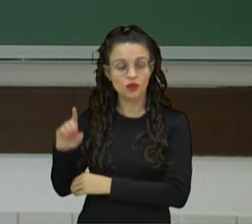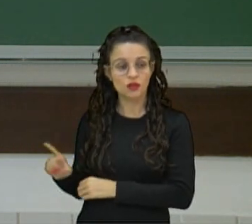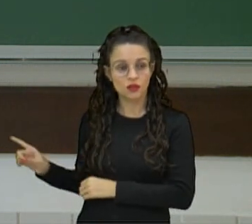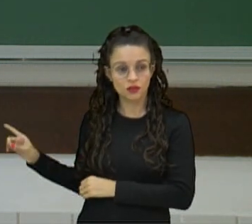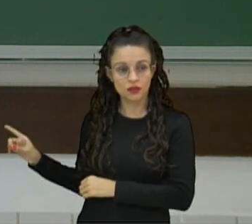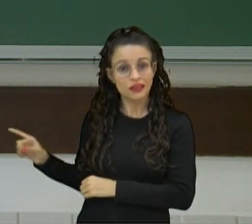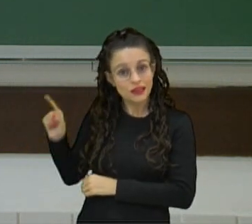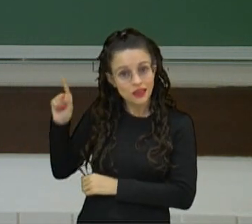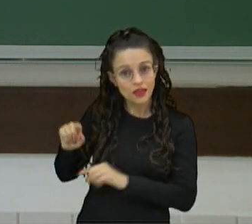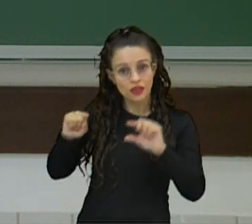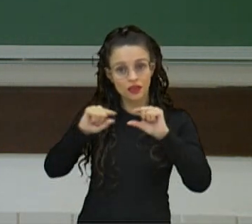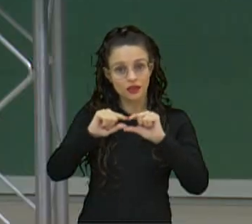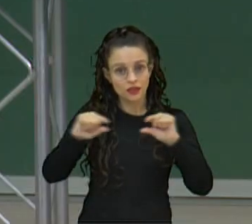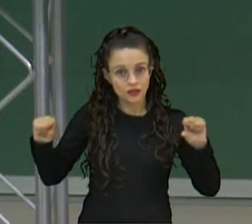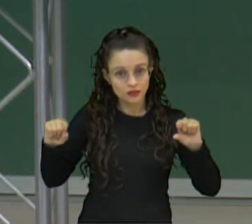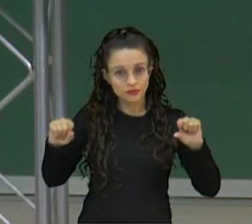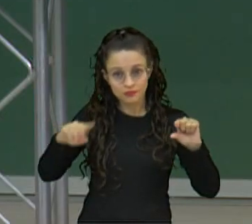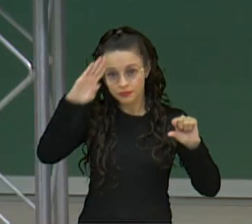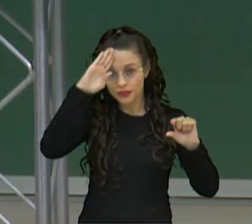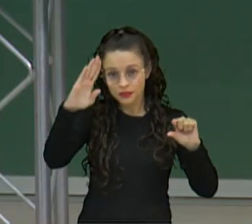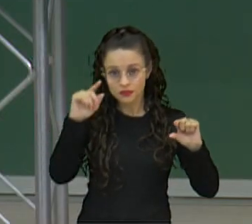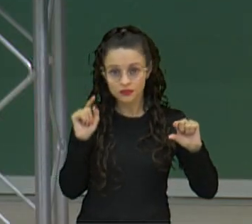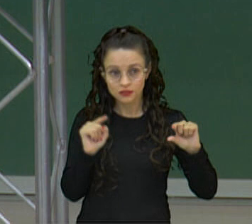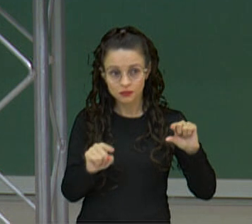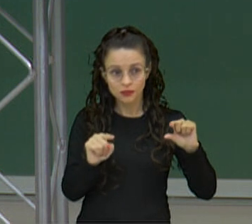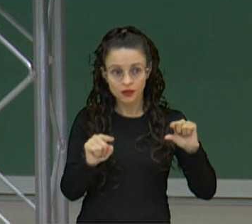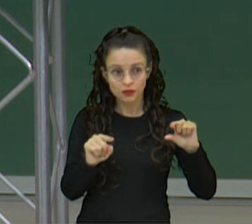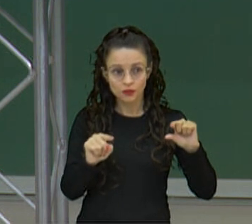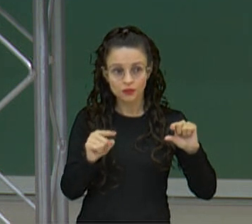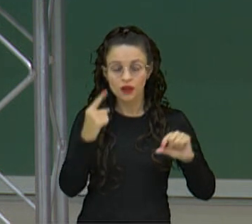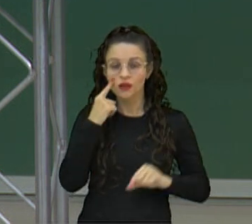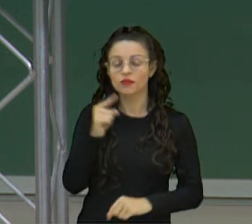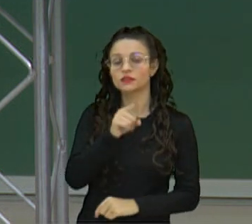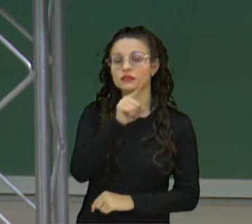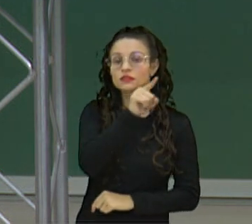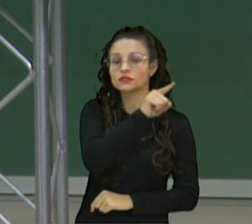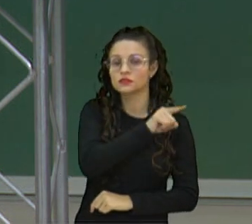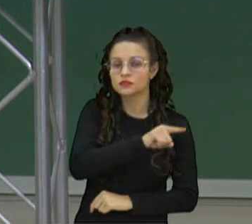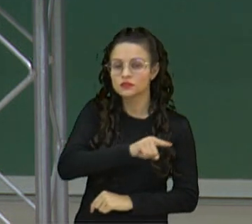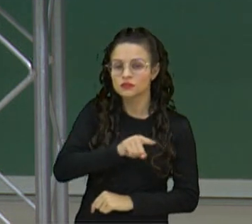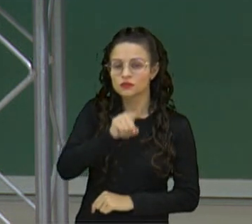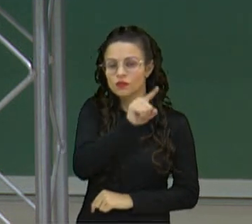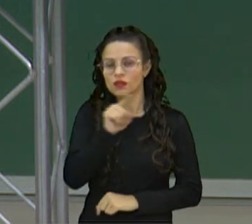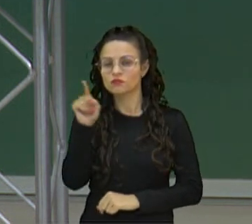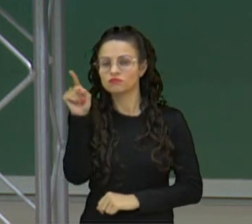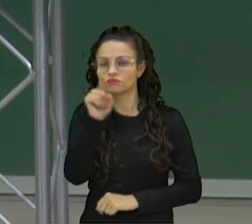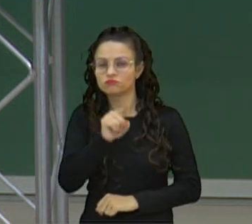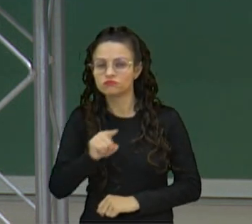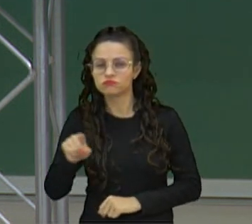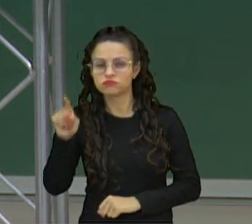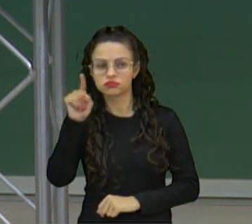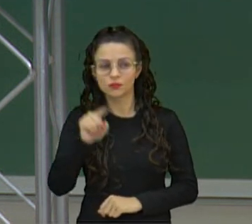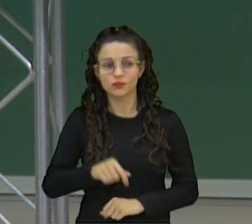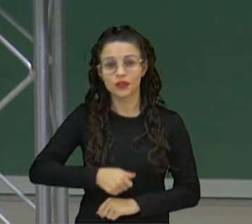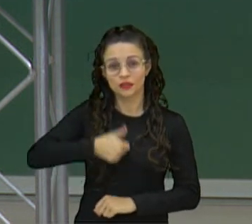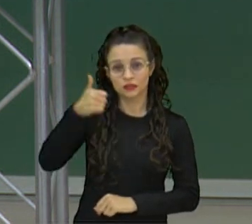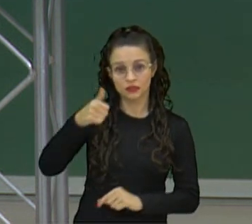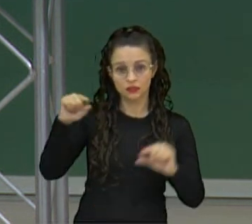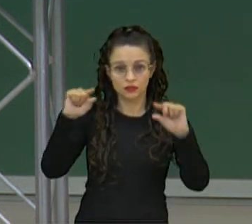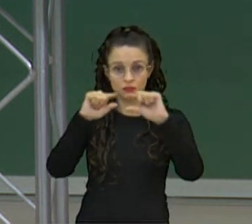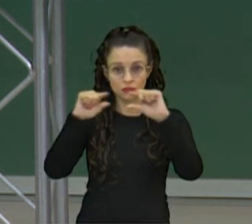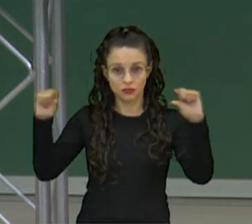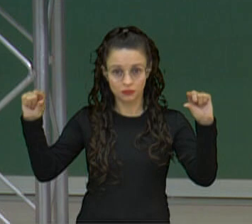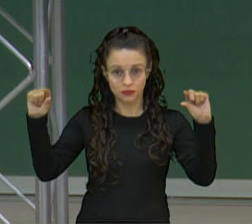Essa é a minha equação de interesse. Então eu vou sublinhar lá, circular os componentes que me interessam. Então na primeira eu tenho